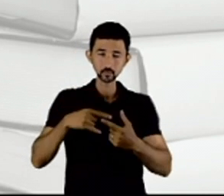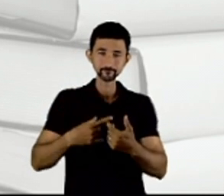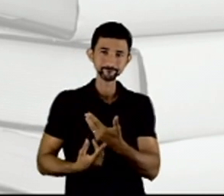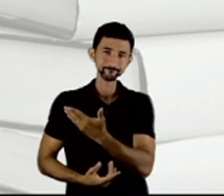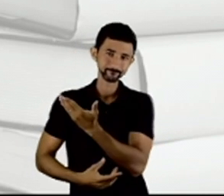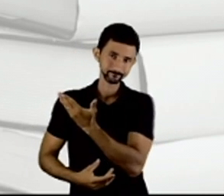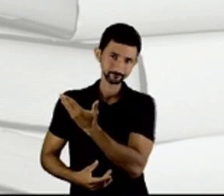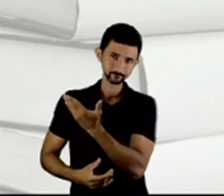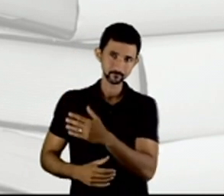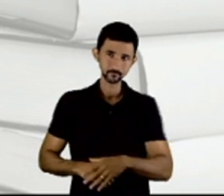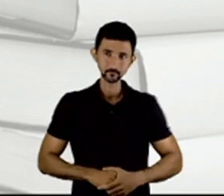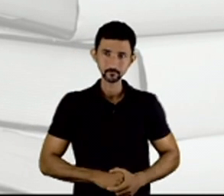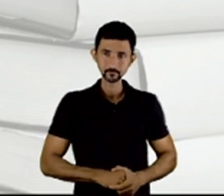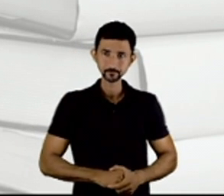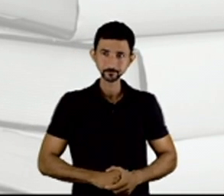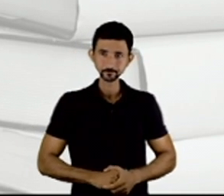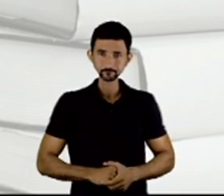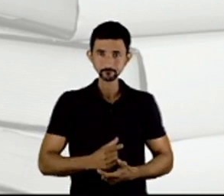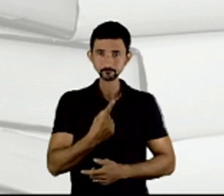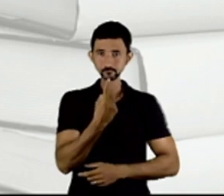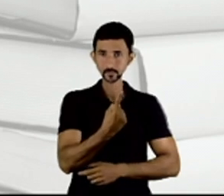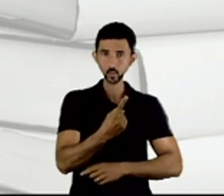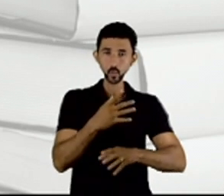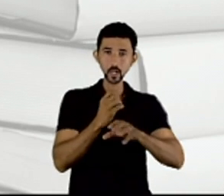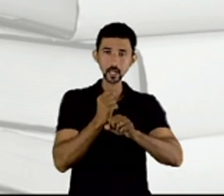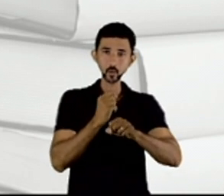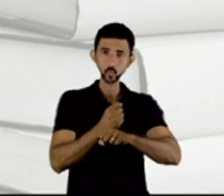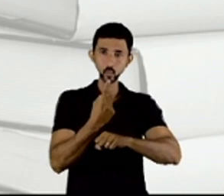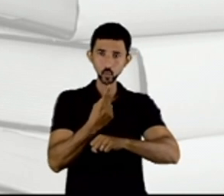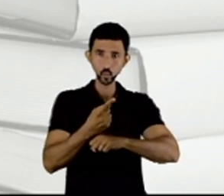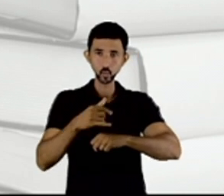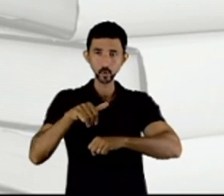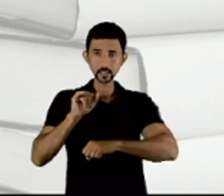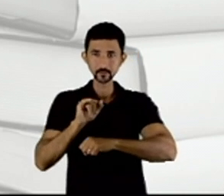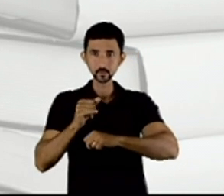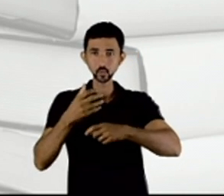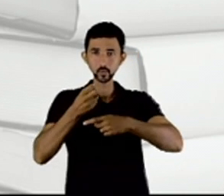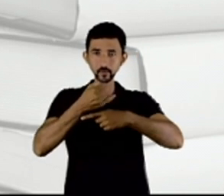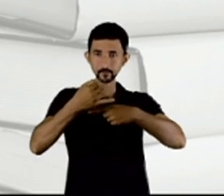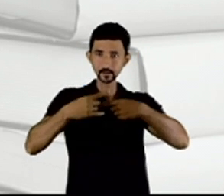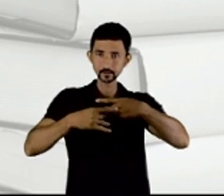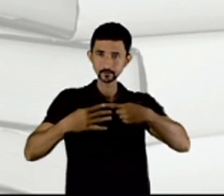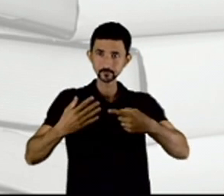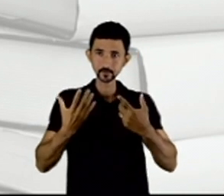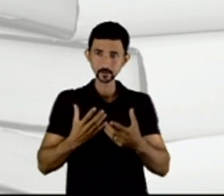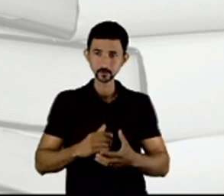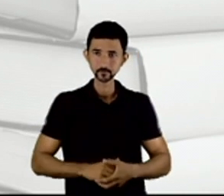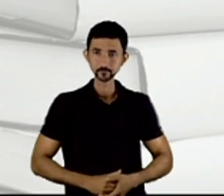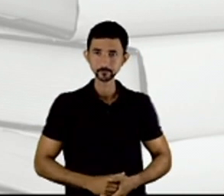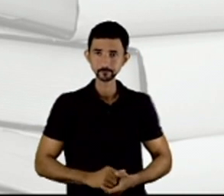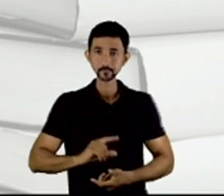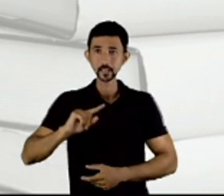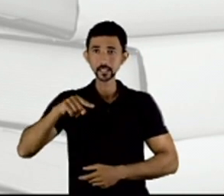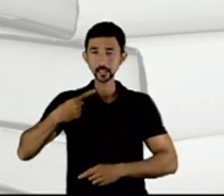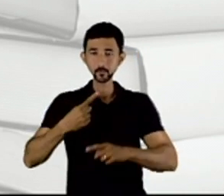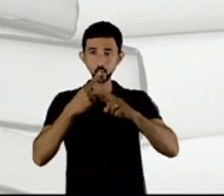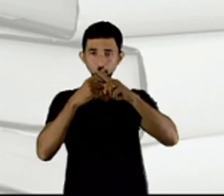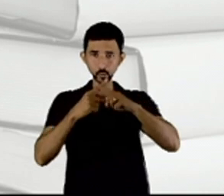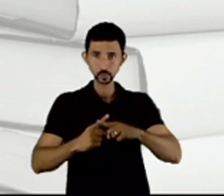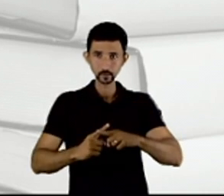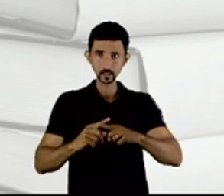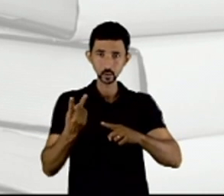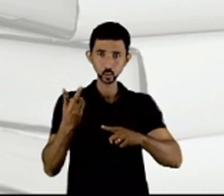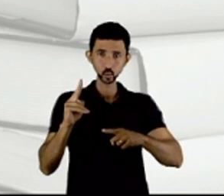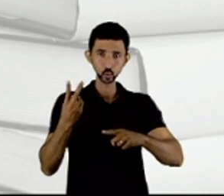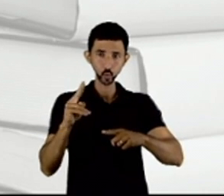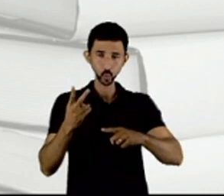3,272727, que chamaremos de 1, em que y é a fração geratriz que desejamos. Em seguida, multiplicamos os